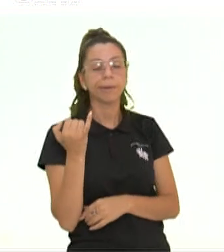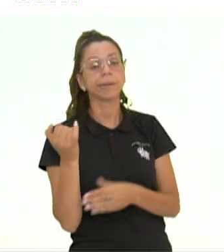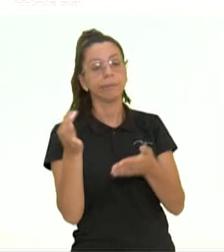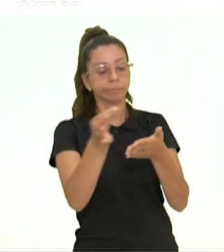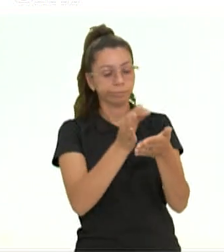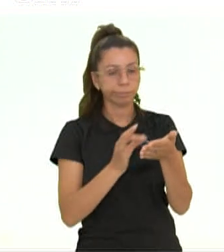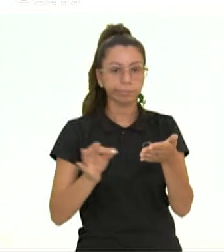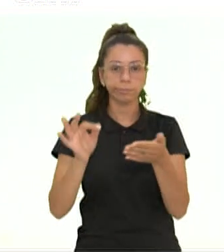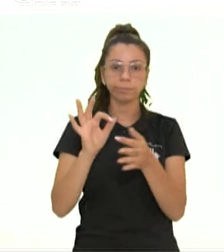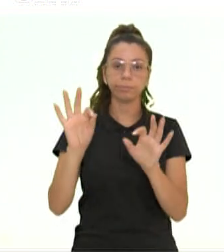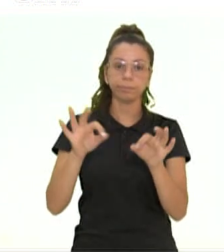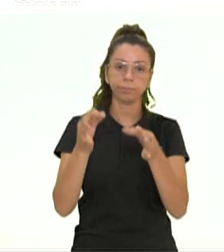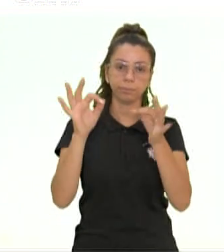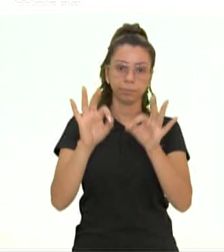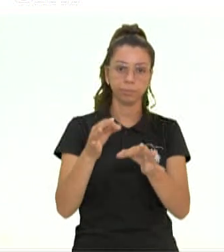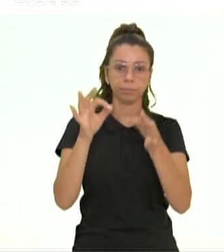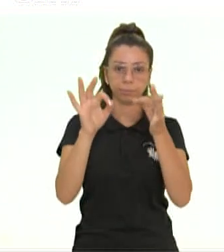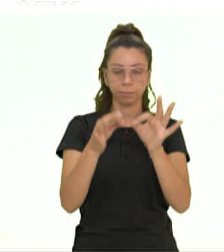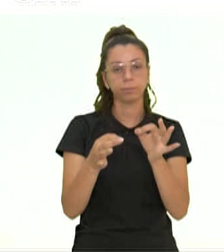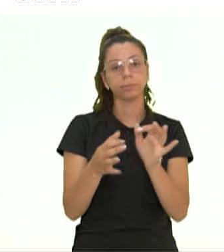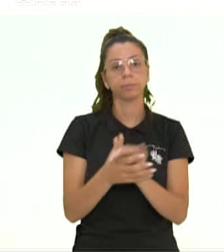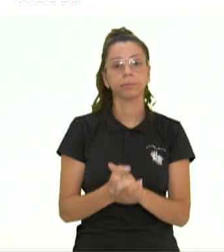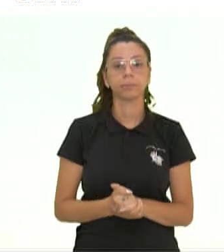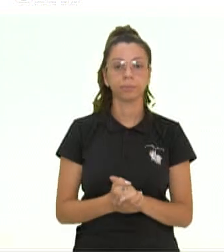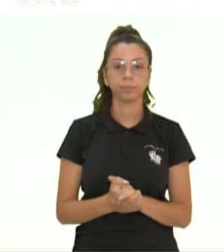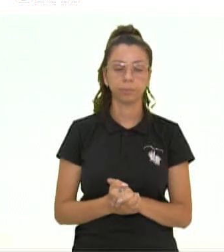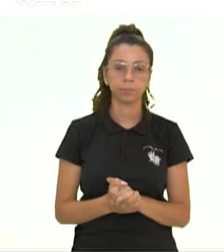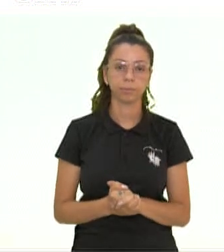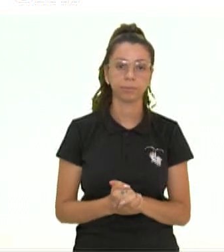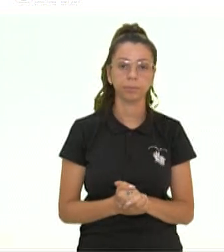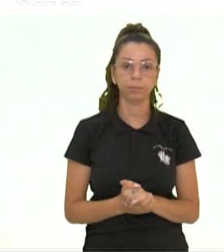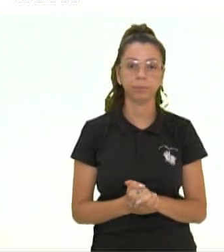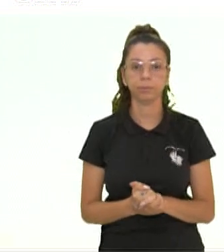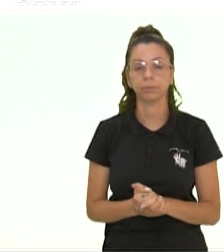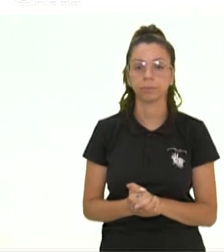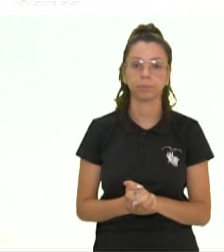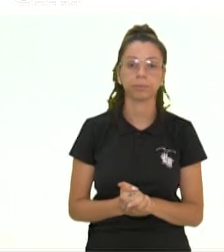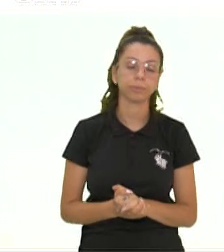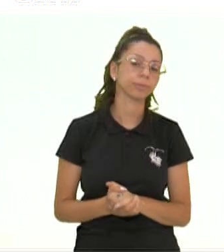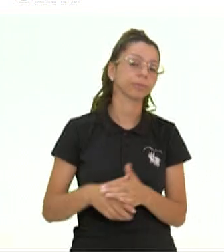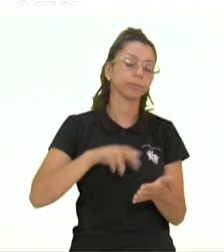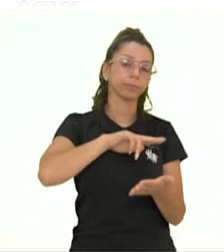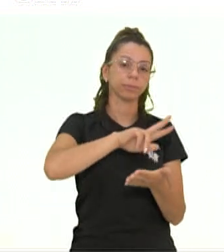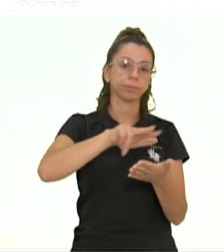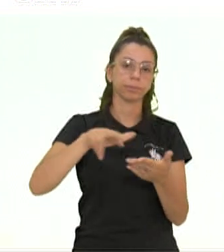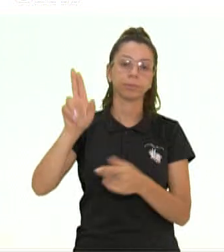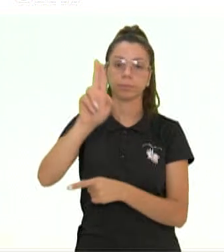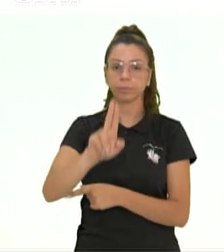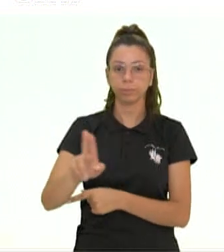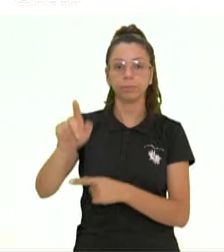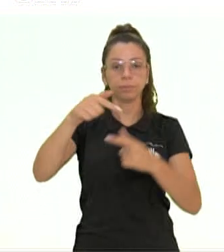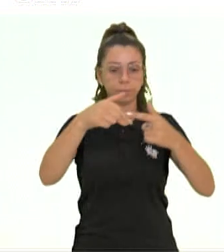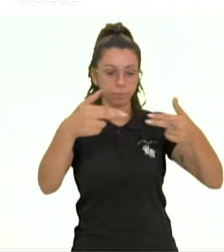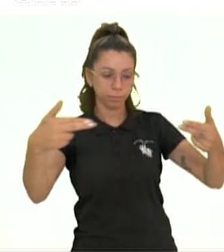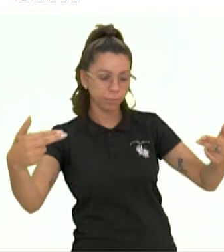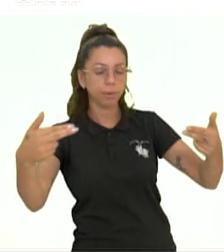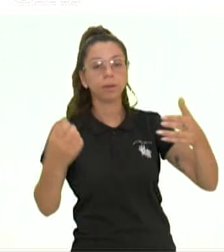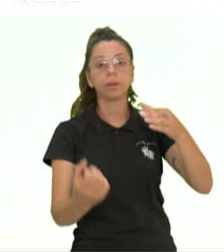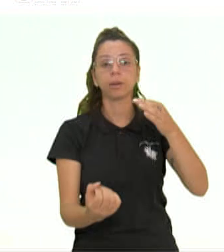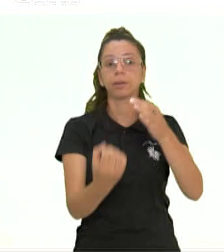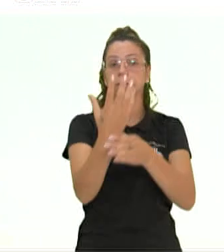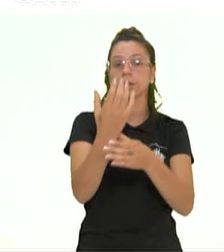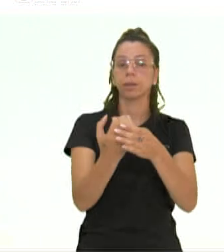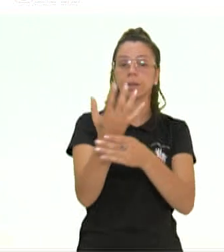grafite, costura, amarrações, tecidos, rendas sobre o papel. Então, ela utiliza de diversos elementos para criar a